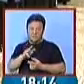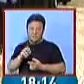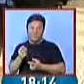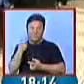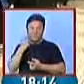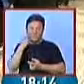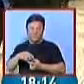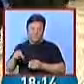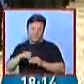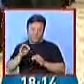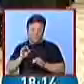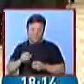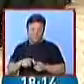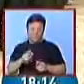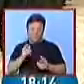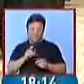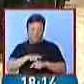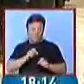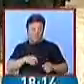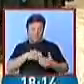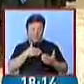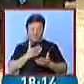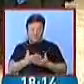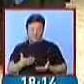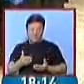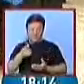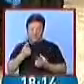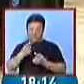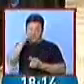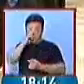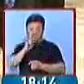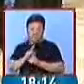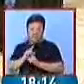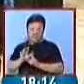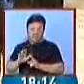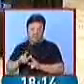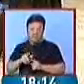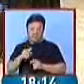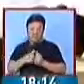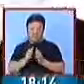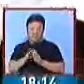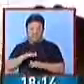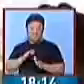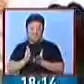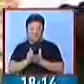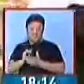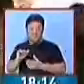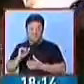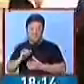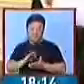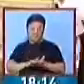ser postos. Desde o início até agora, há tradições que se mantêm. O cortejo académico é disso